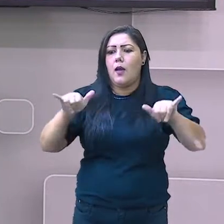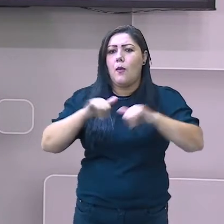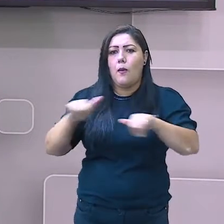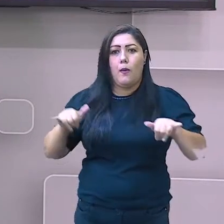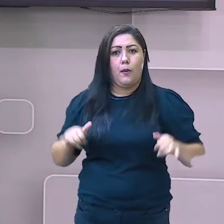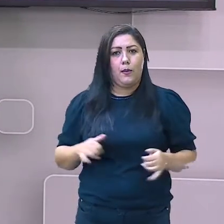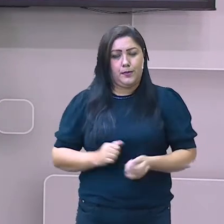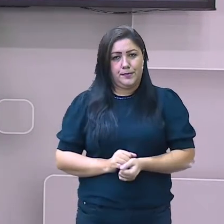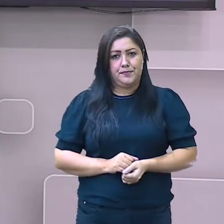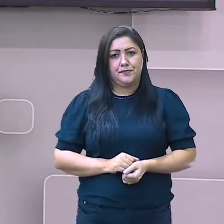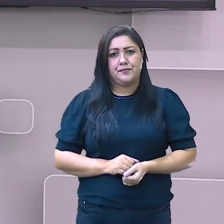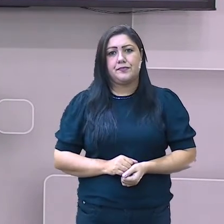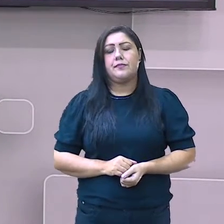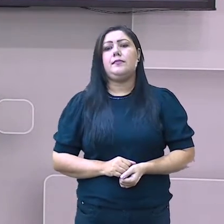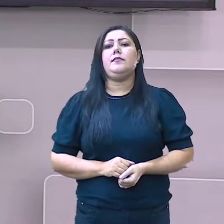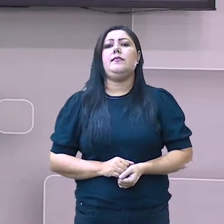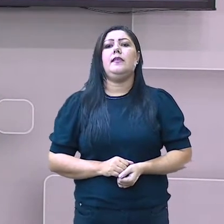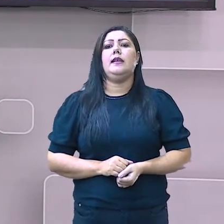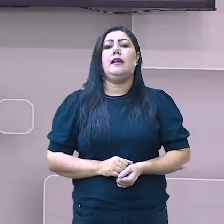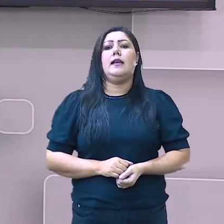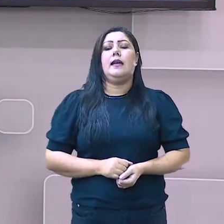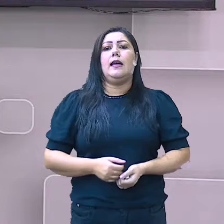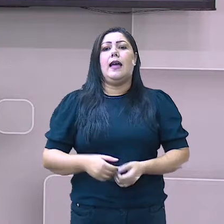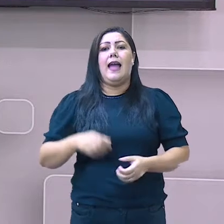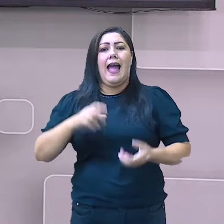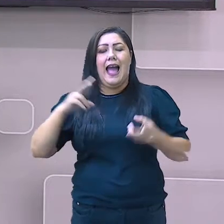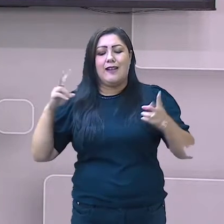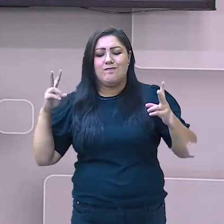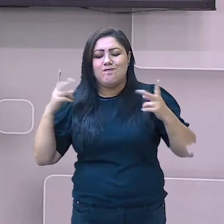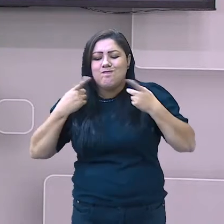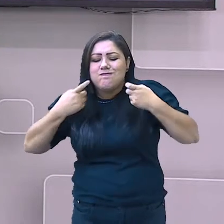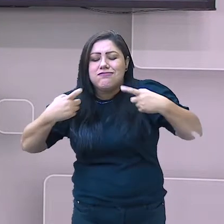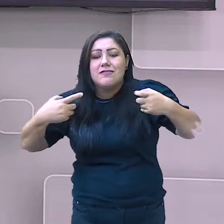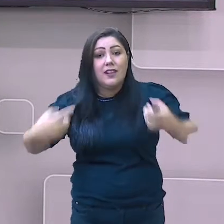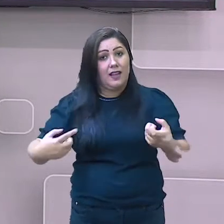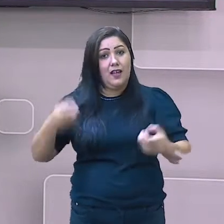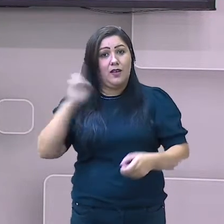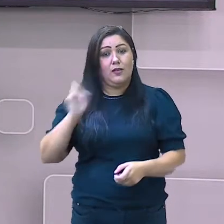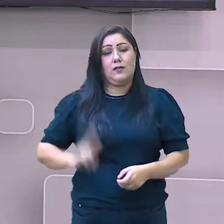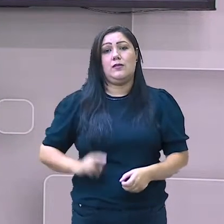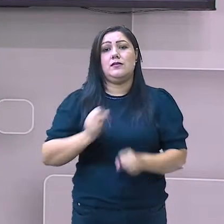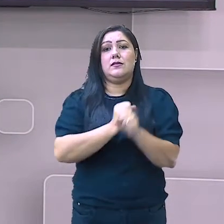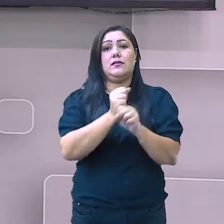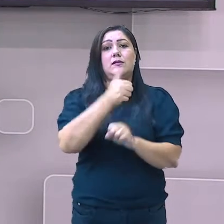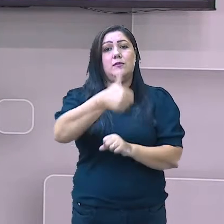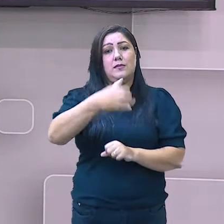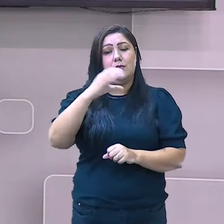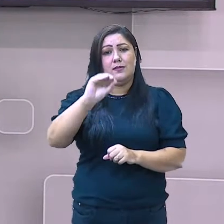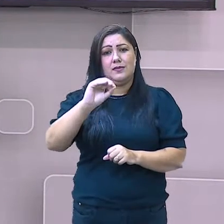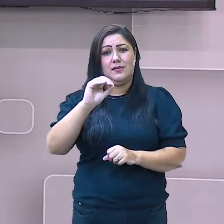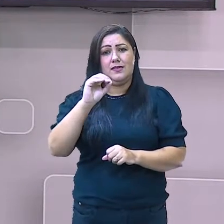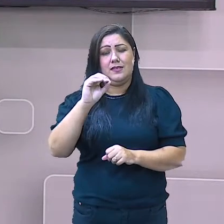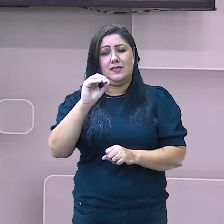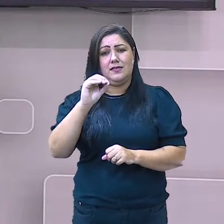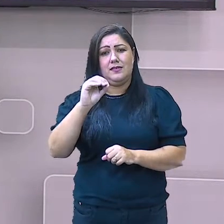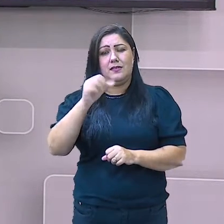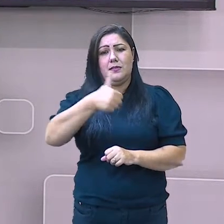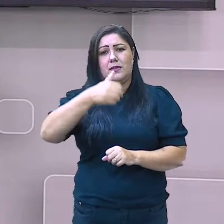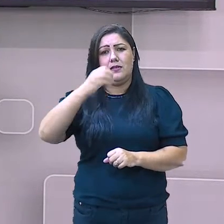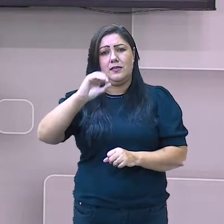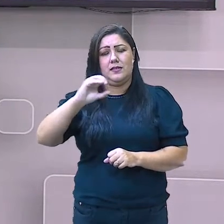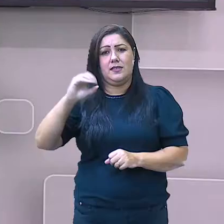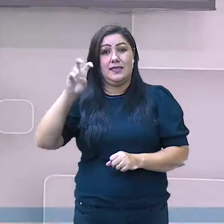Russo-Japonesa de 1905 foi o estopim no que se convencionou chamar de